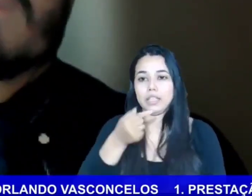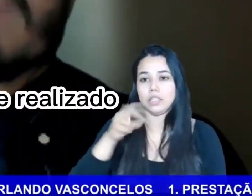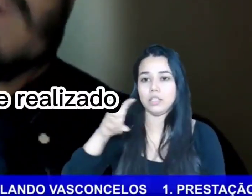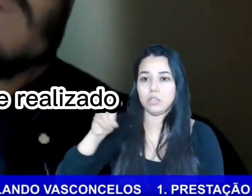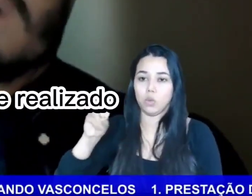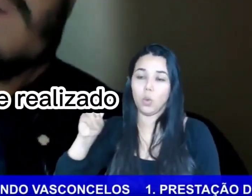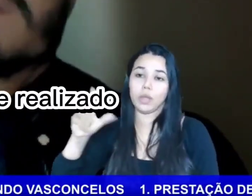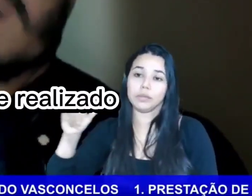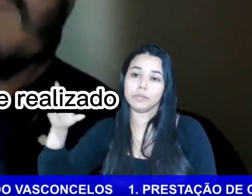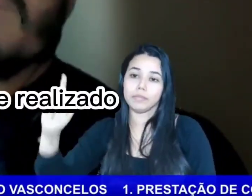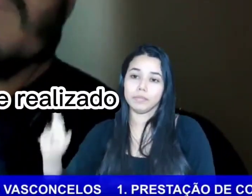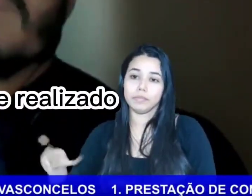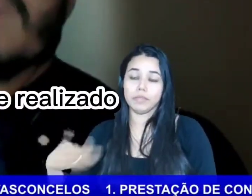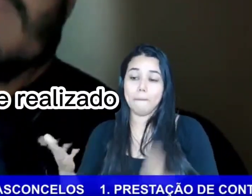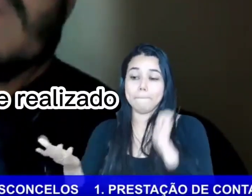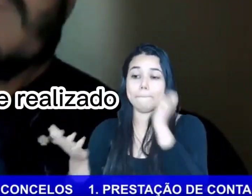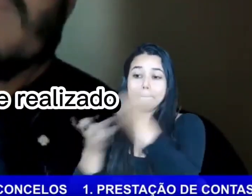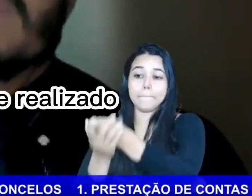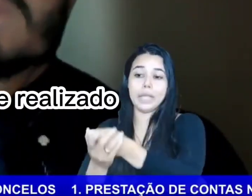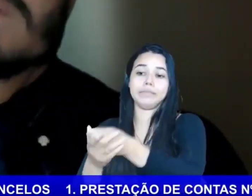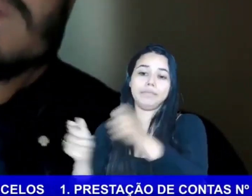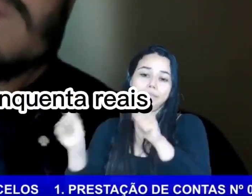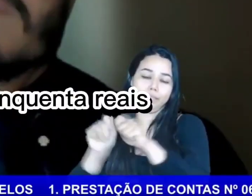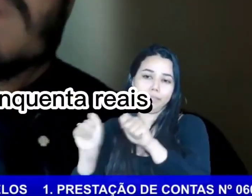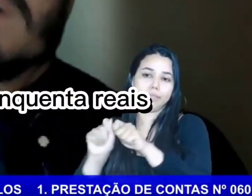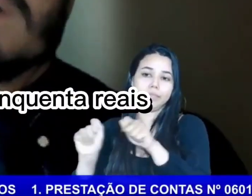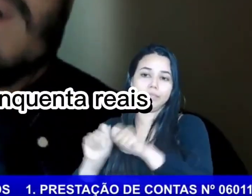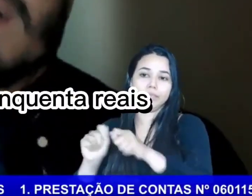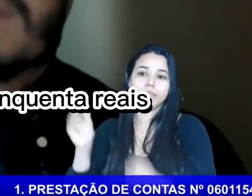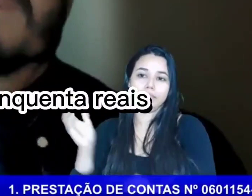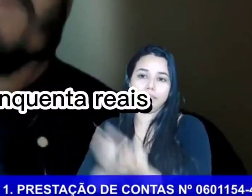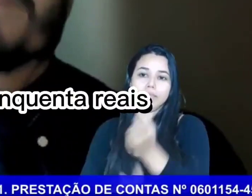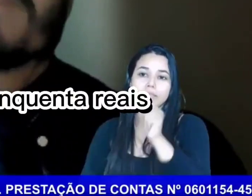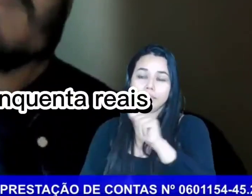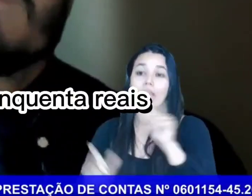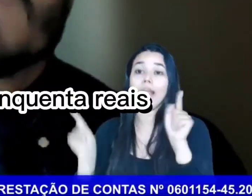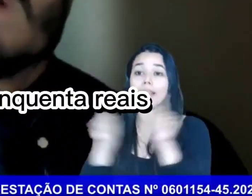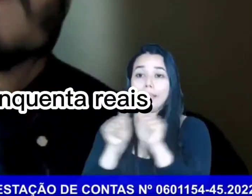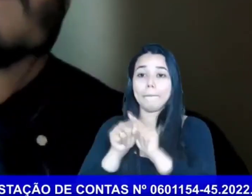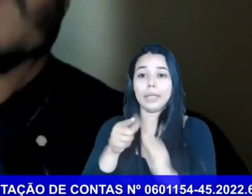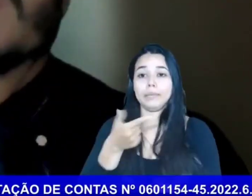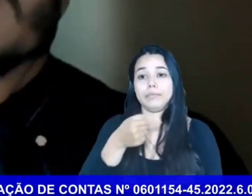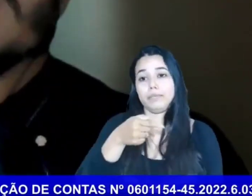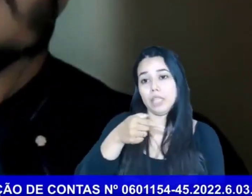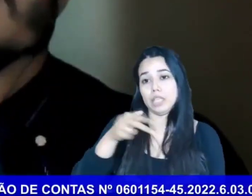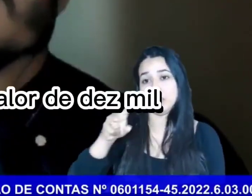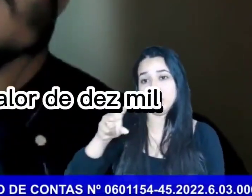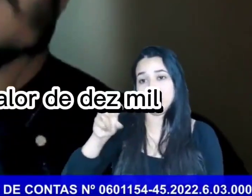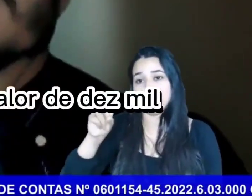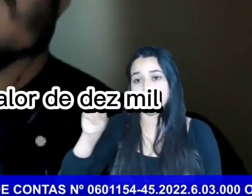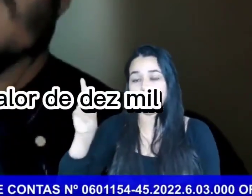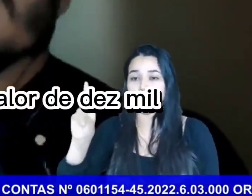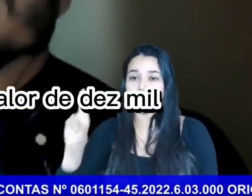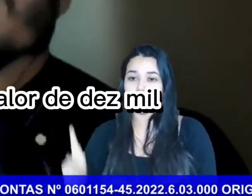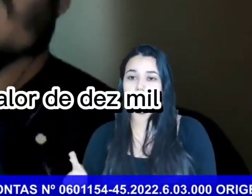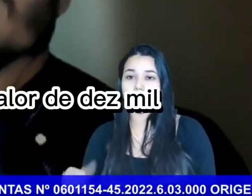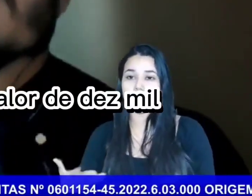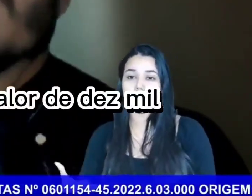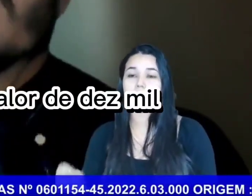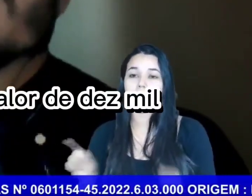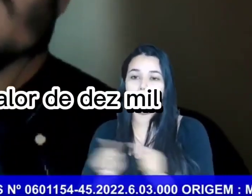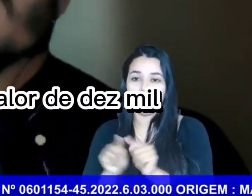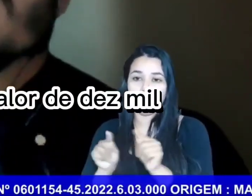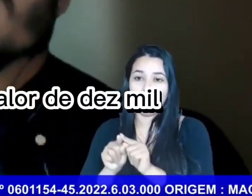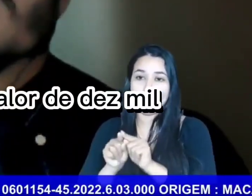efetuadas. E o pagamento efetivamente realizado também foi de R$ 750. Sugeriu ainda a